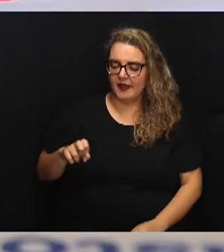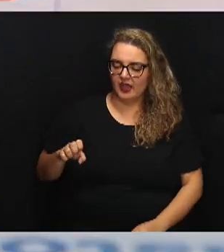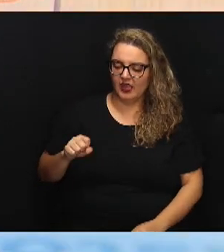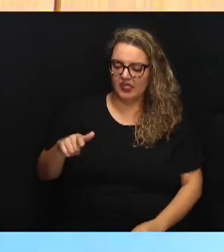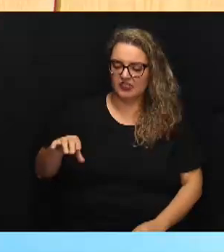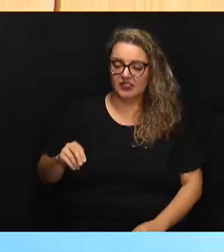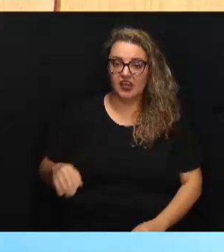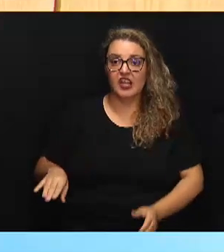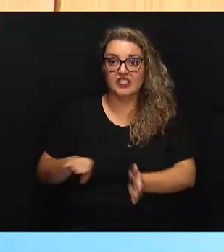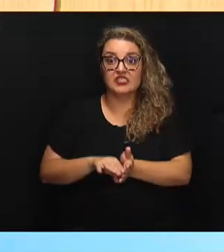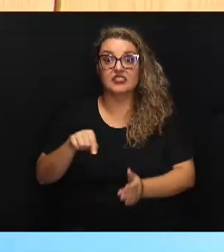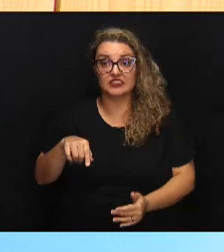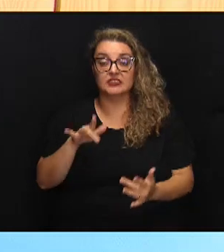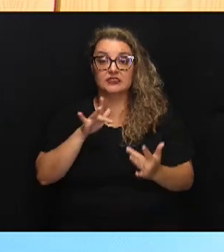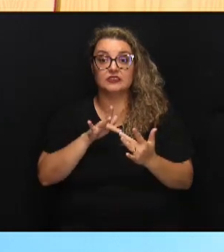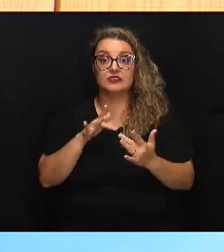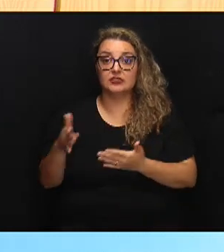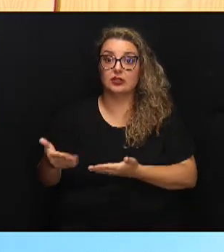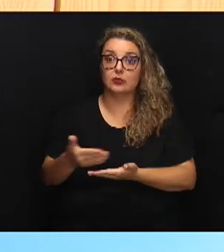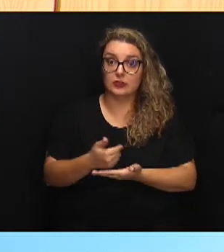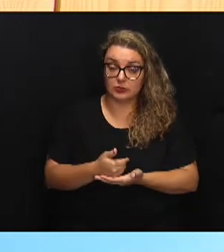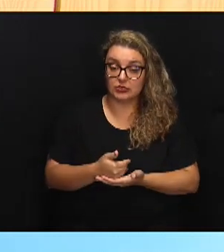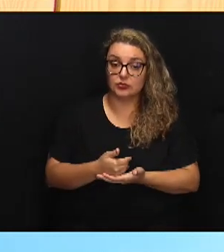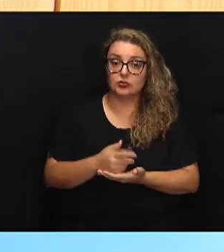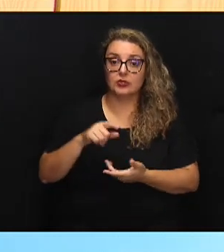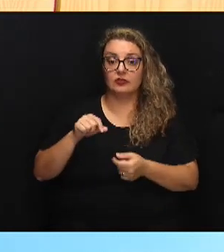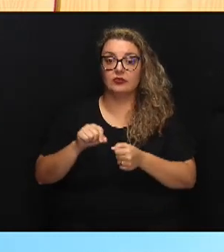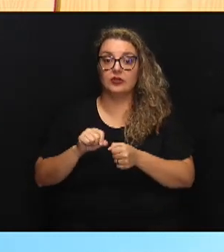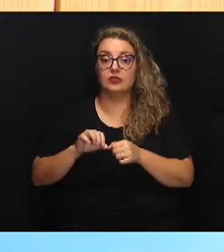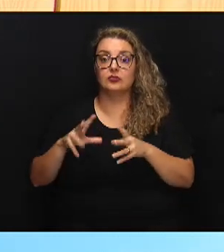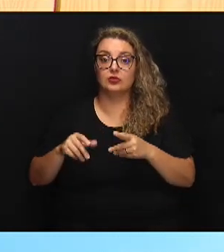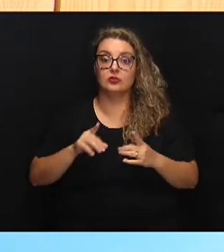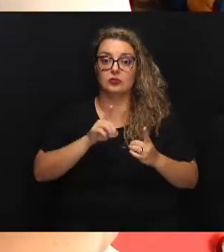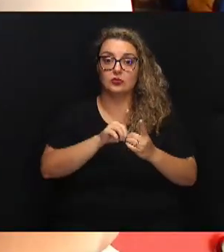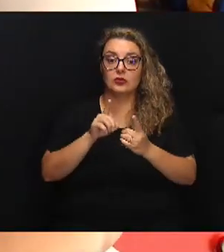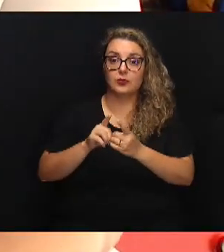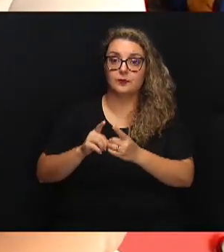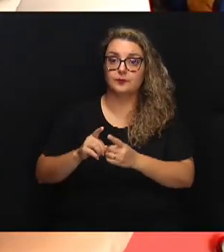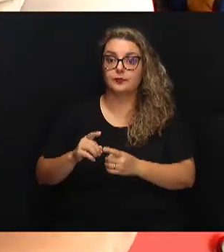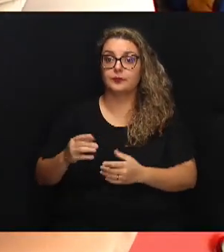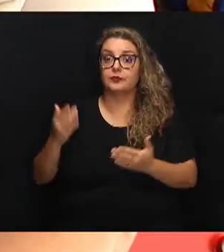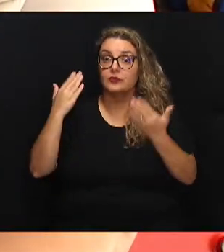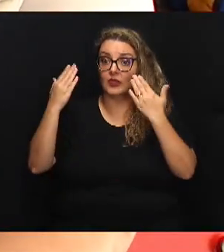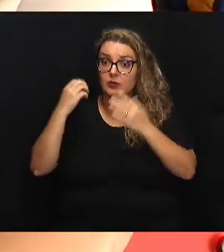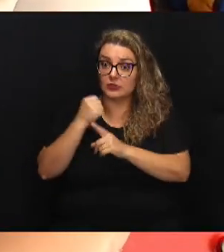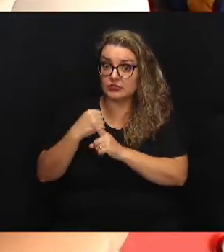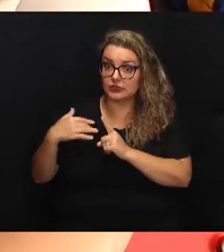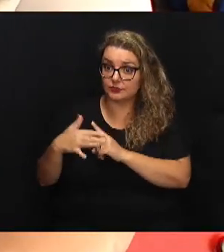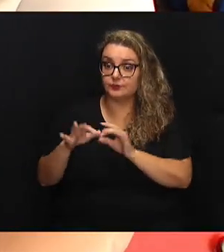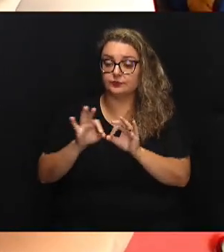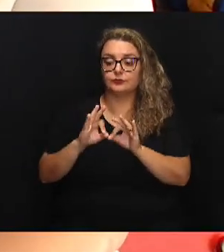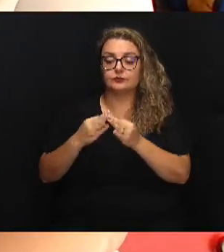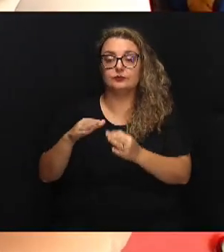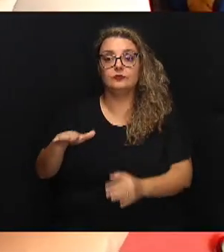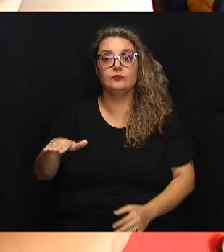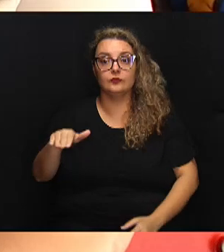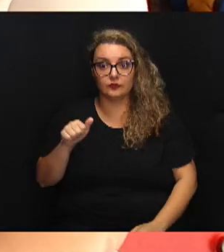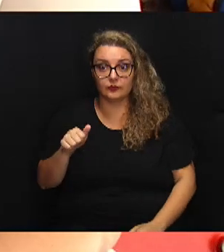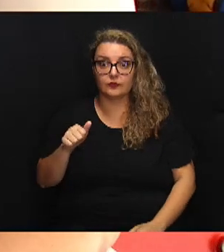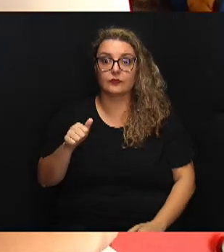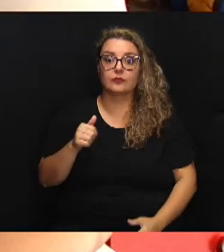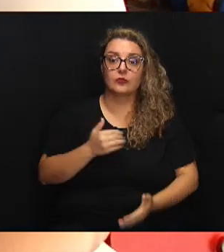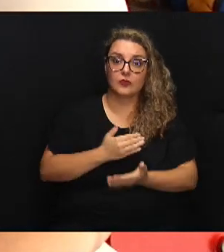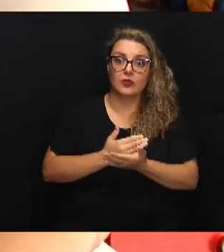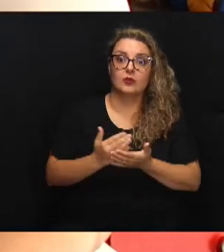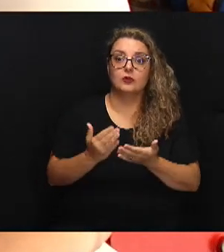partir desse contato, desse acolhimento, é feito todo um atendimento psicossocial. A família é chamada e a gente começa